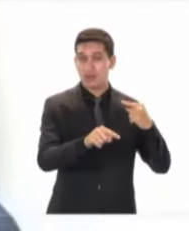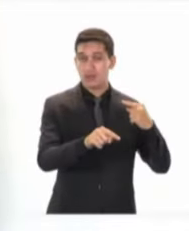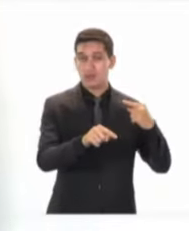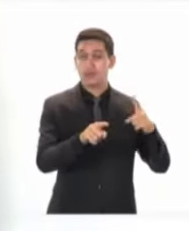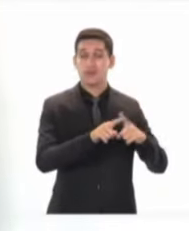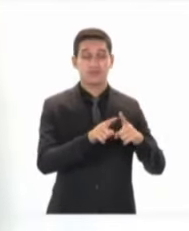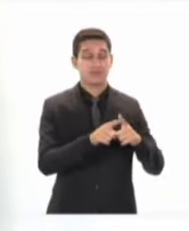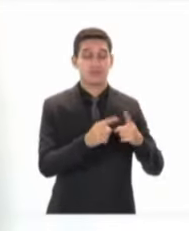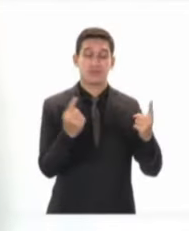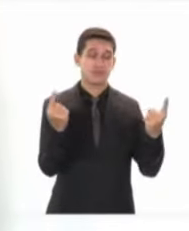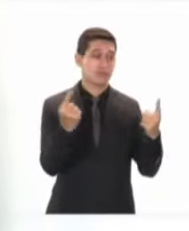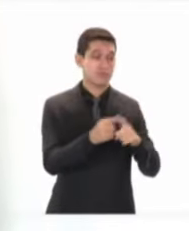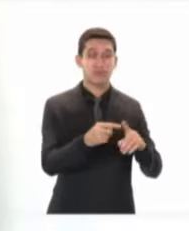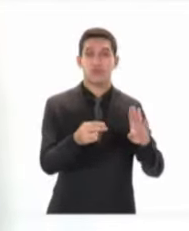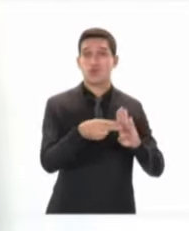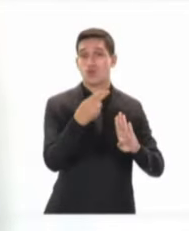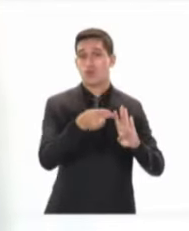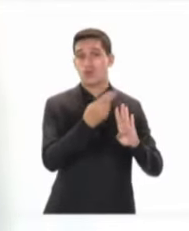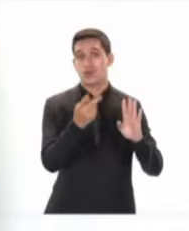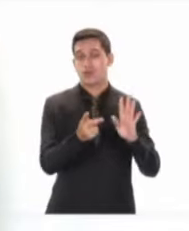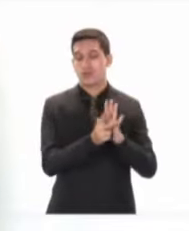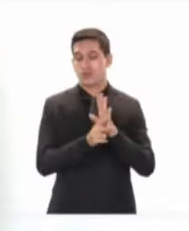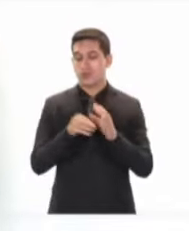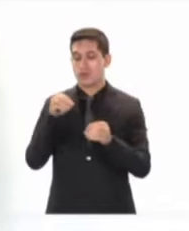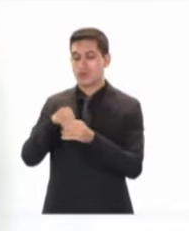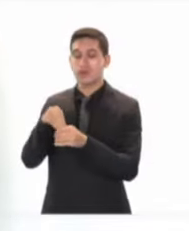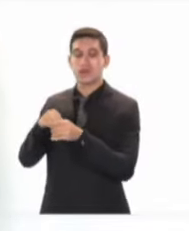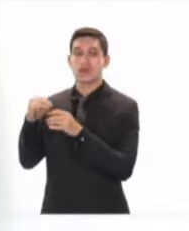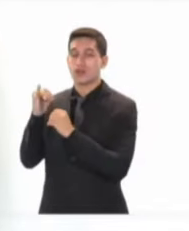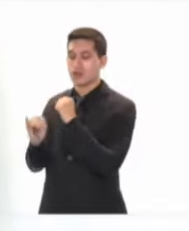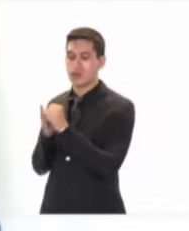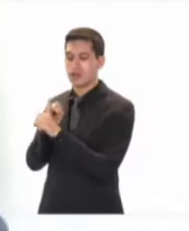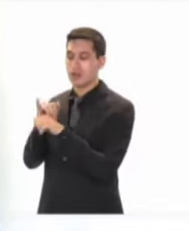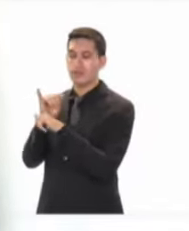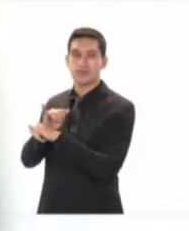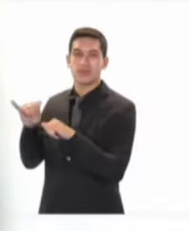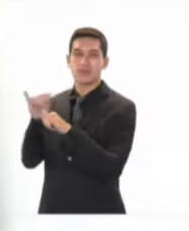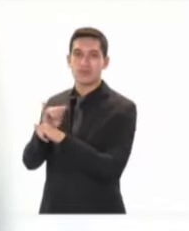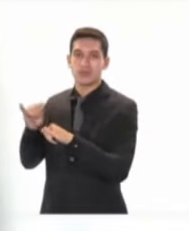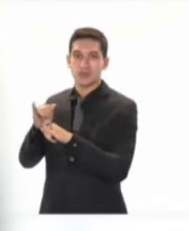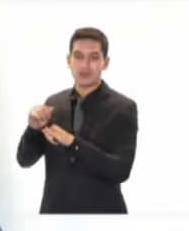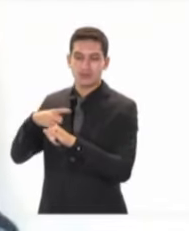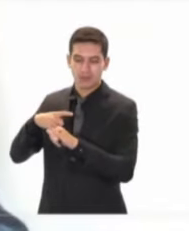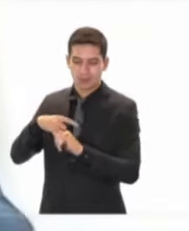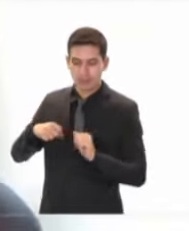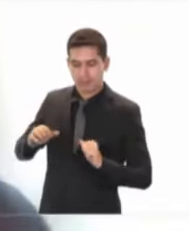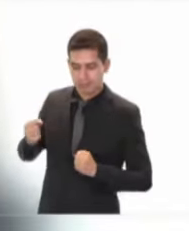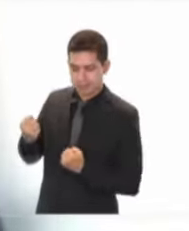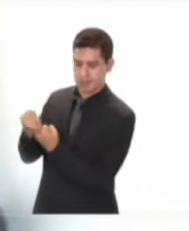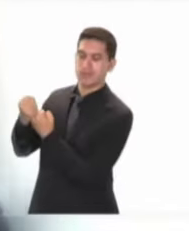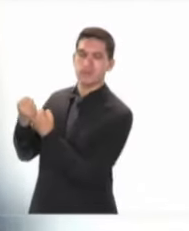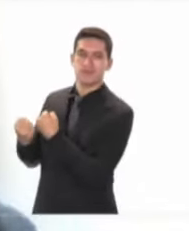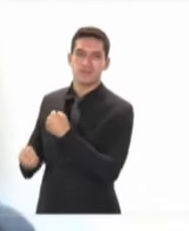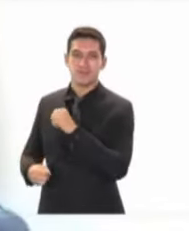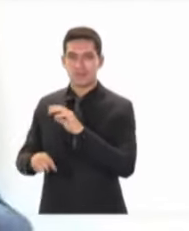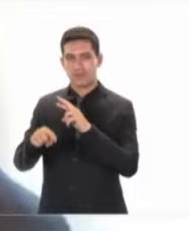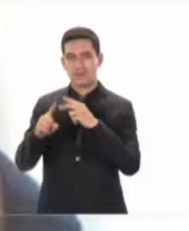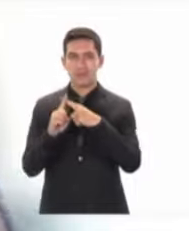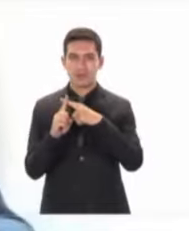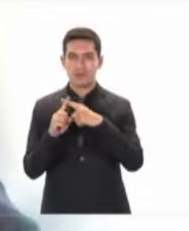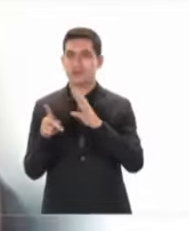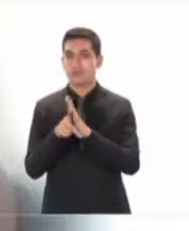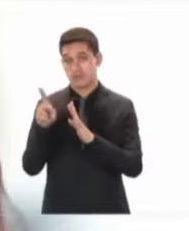à normativa da propaganda na internet o impulsionamento positivo de candidato, ou seja,